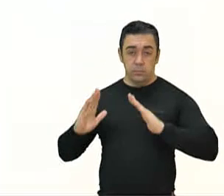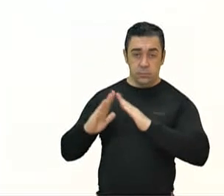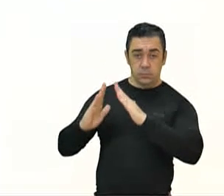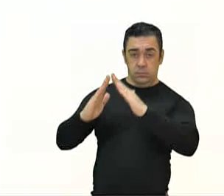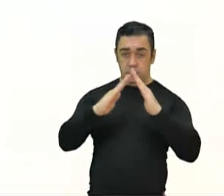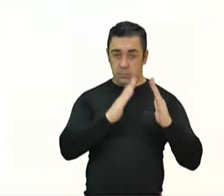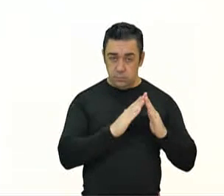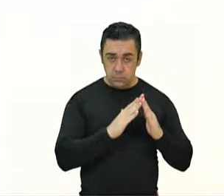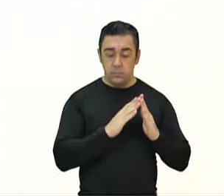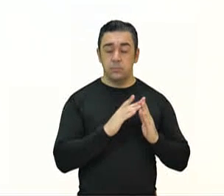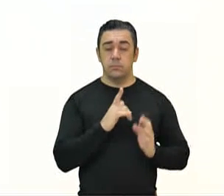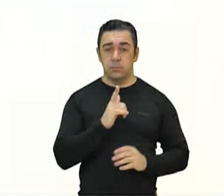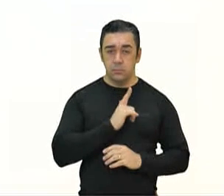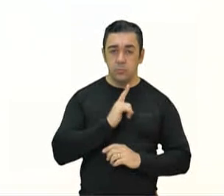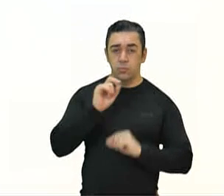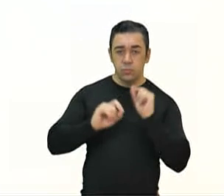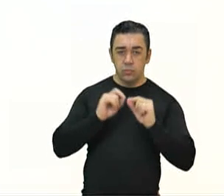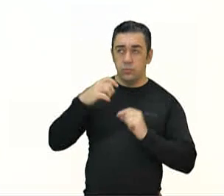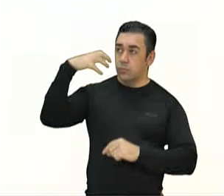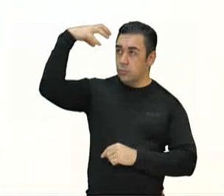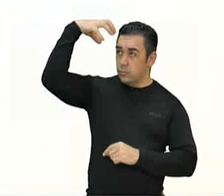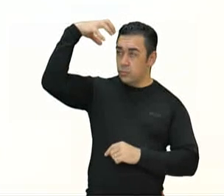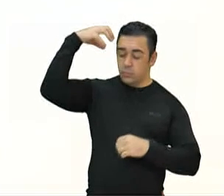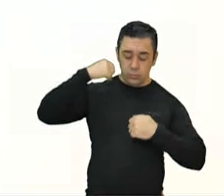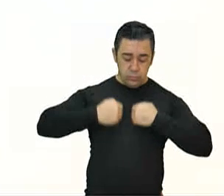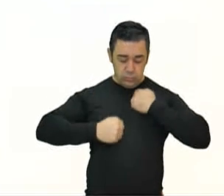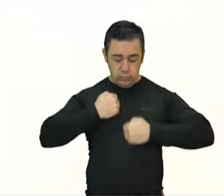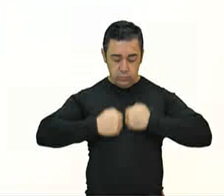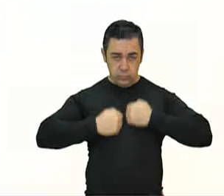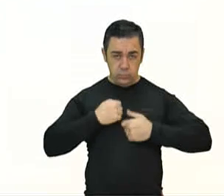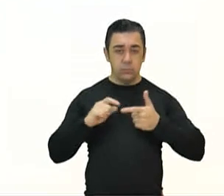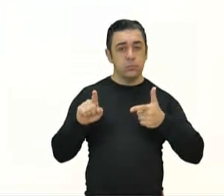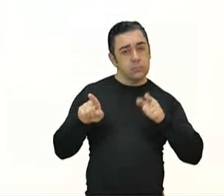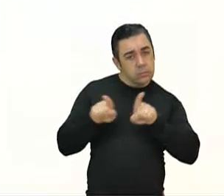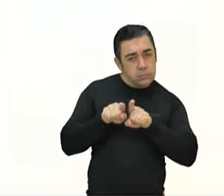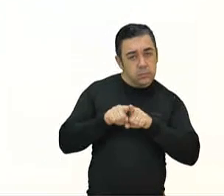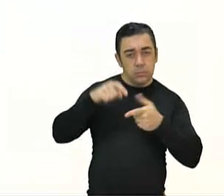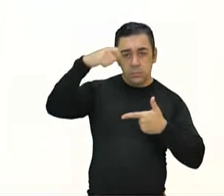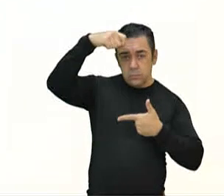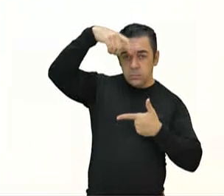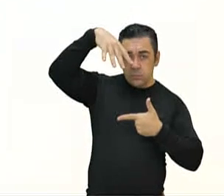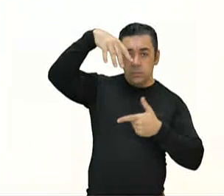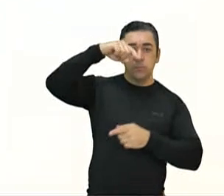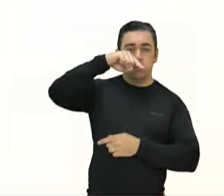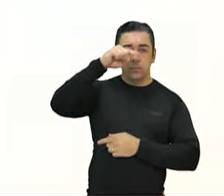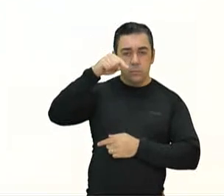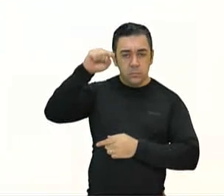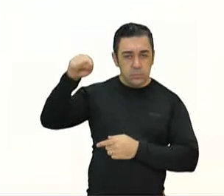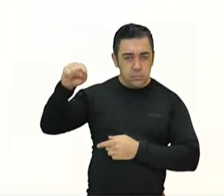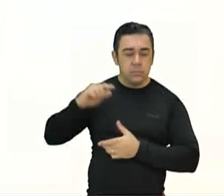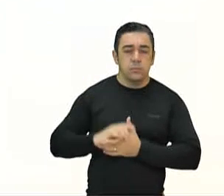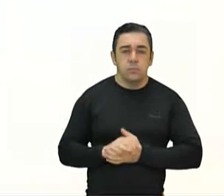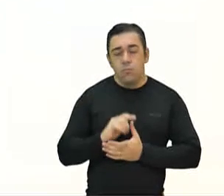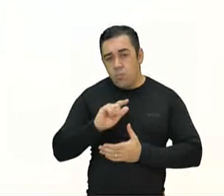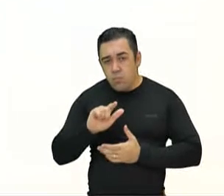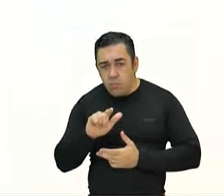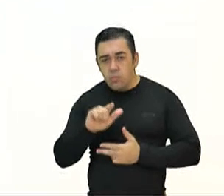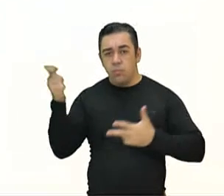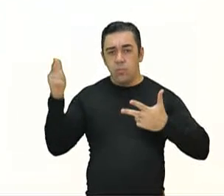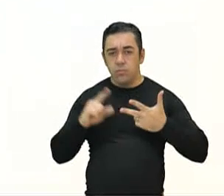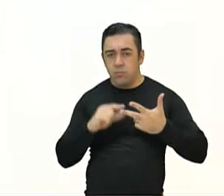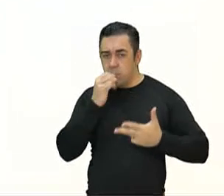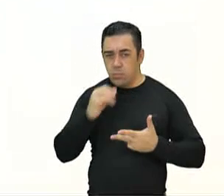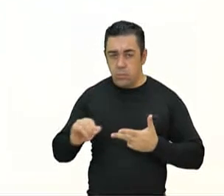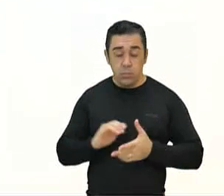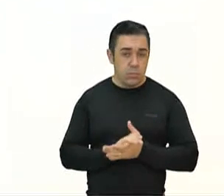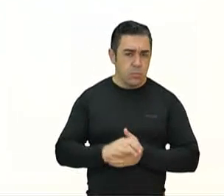é comum encontrar chuveiro elétrico e lâmpadas incandescentes, além de outros aparelhos elétricos.